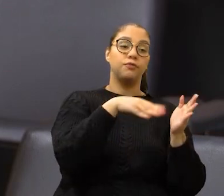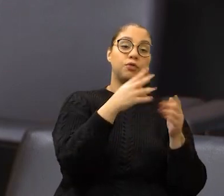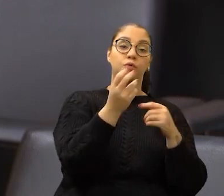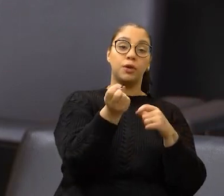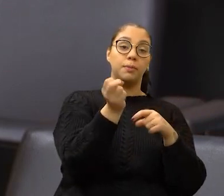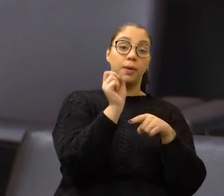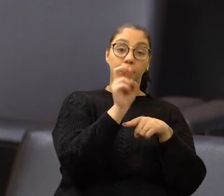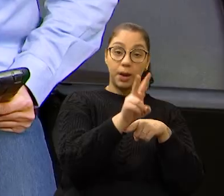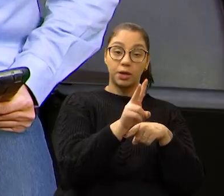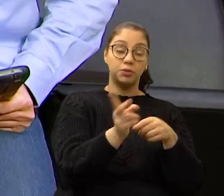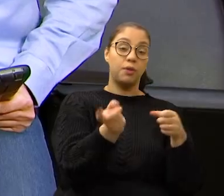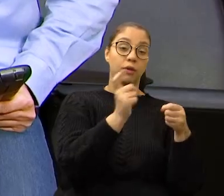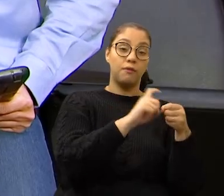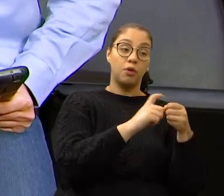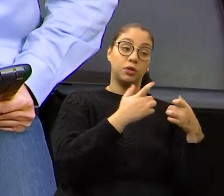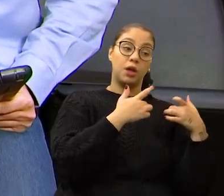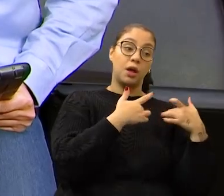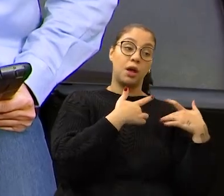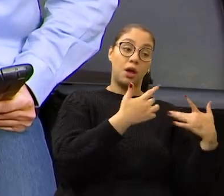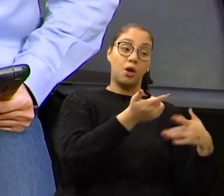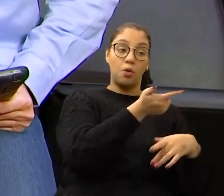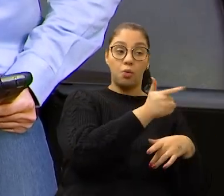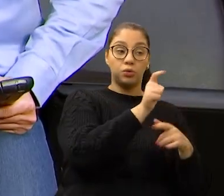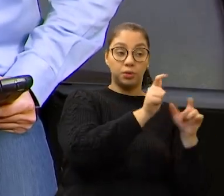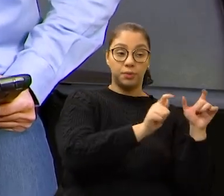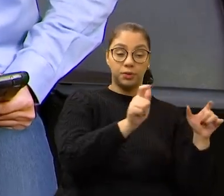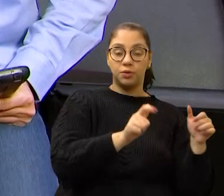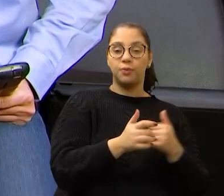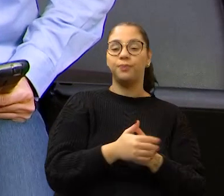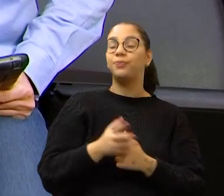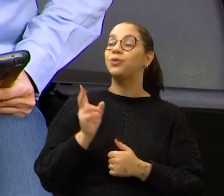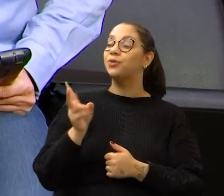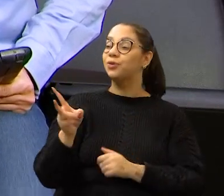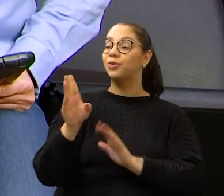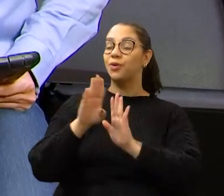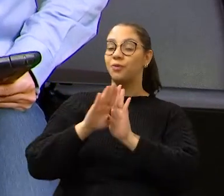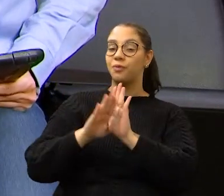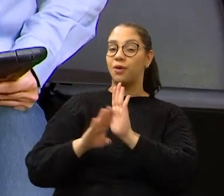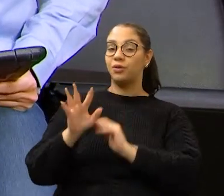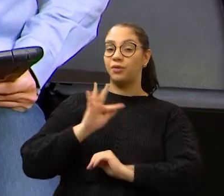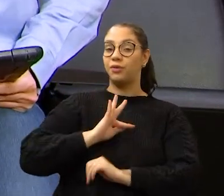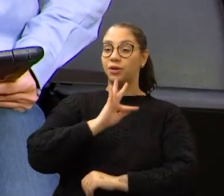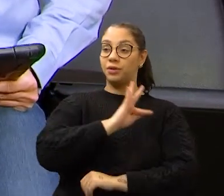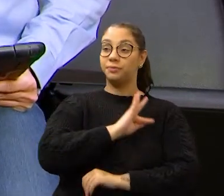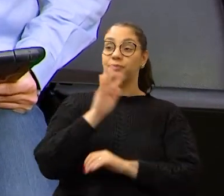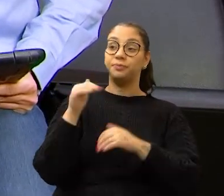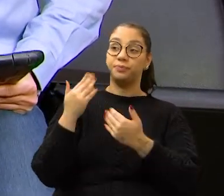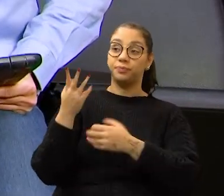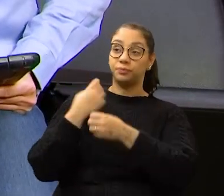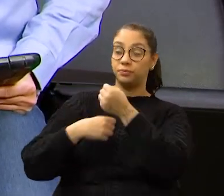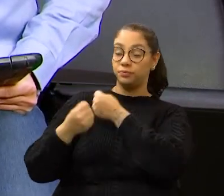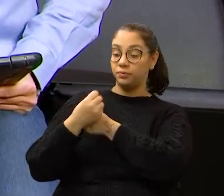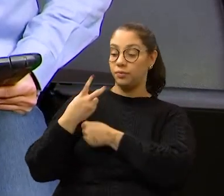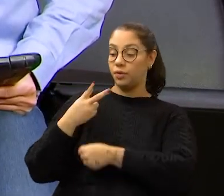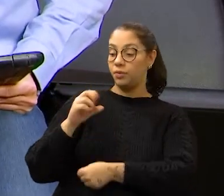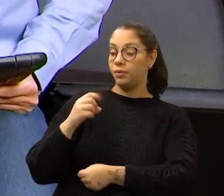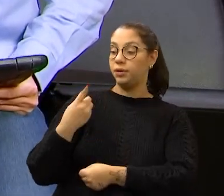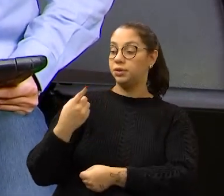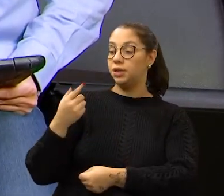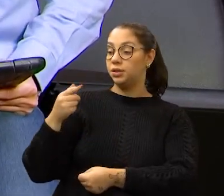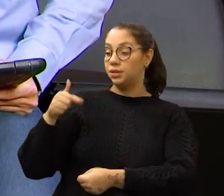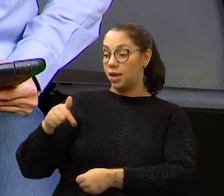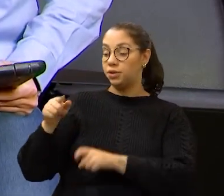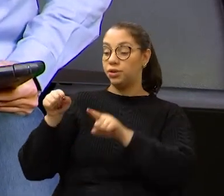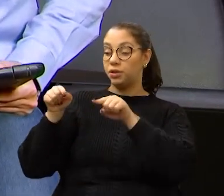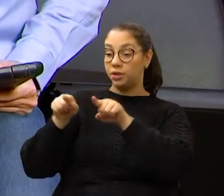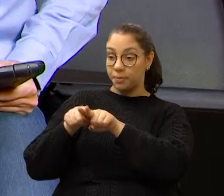chegar para ajudar outra pessoa. Continuando aqui o Em Pauta com o vereador Fernando Mendes, desde 2017 e esse